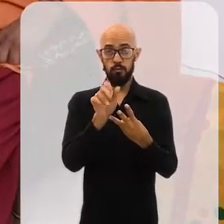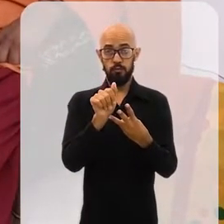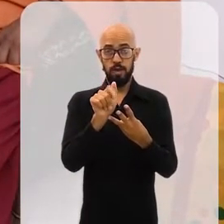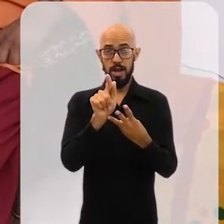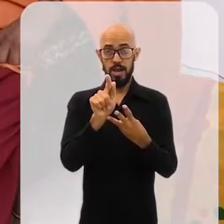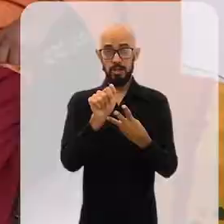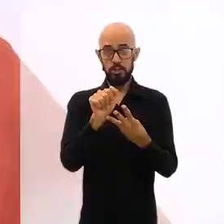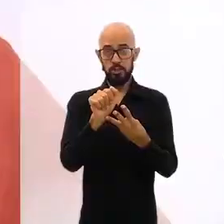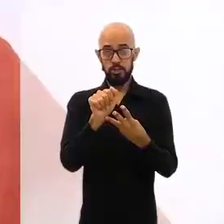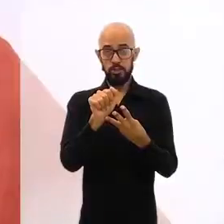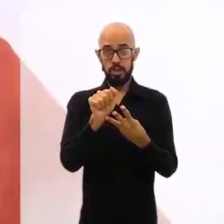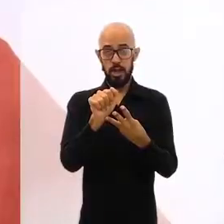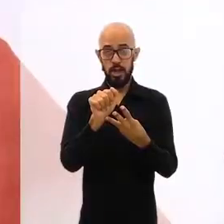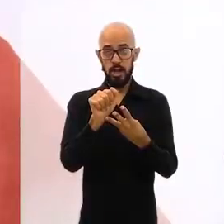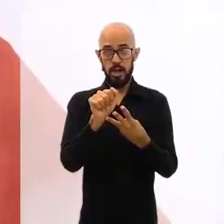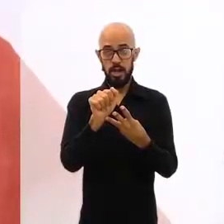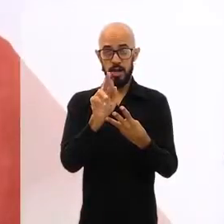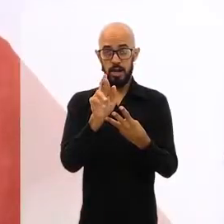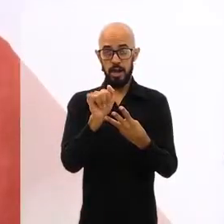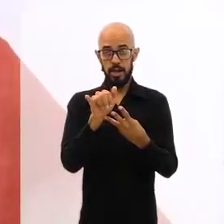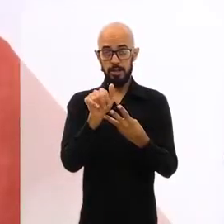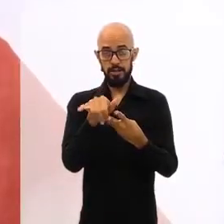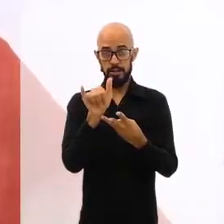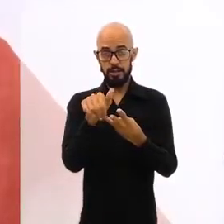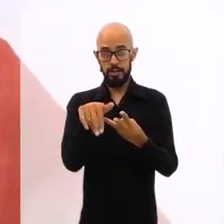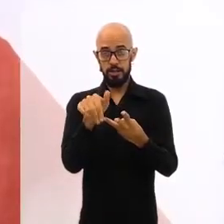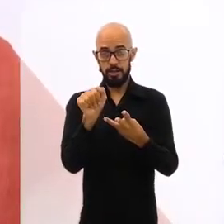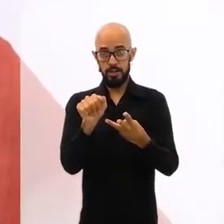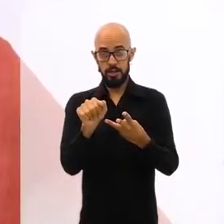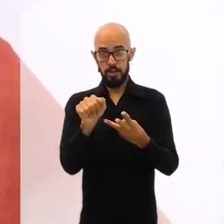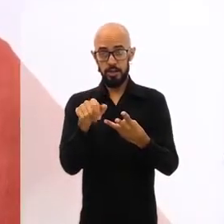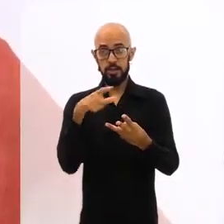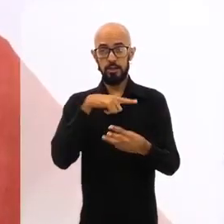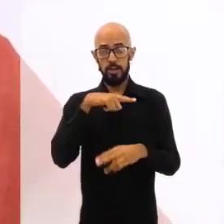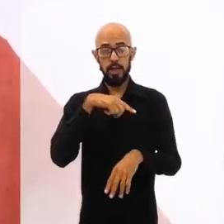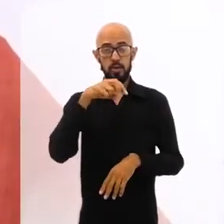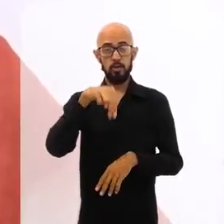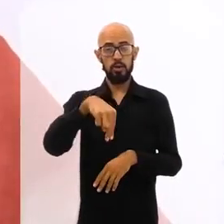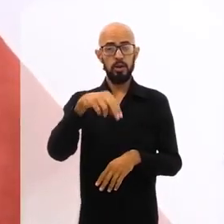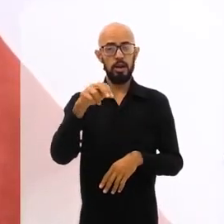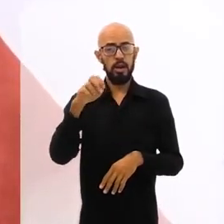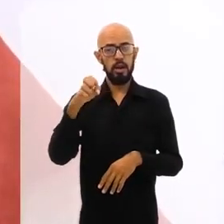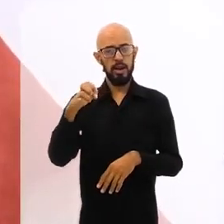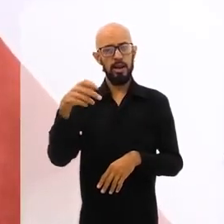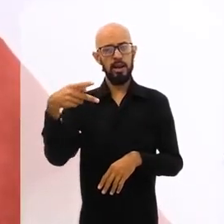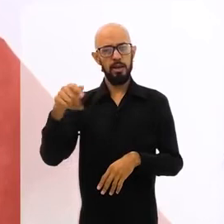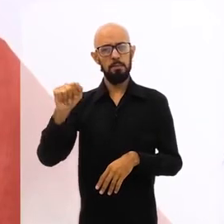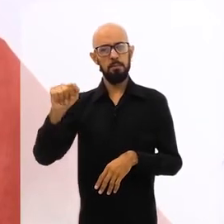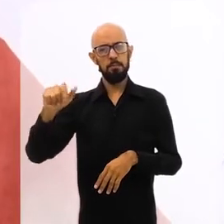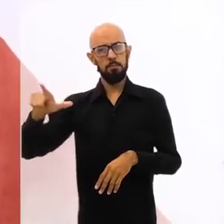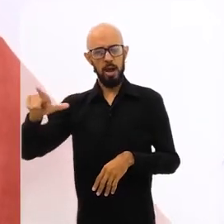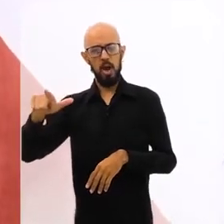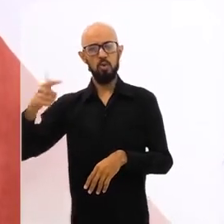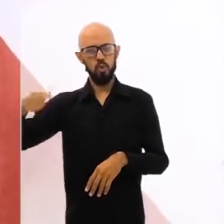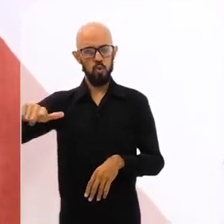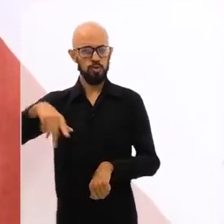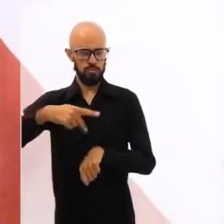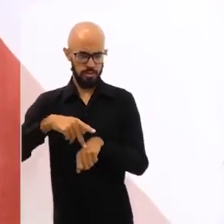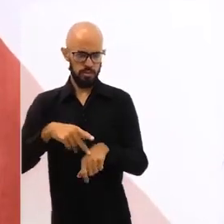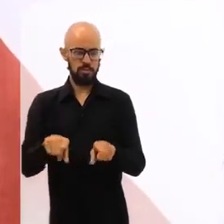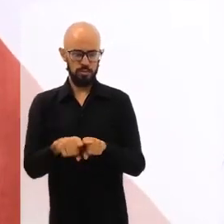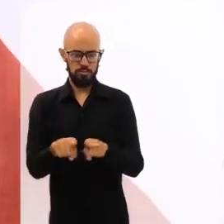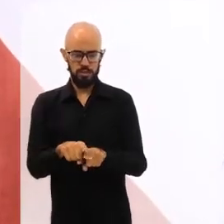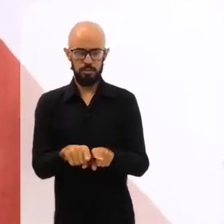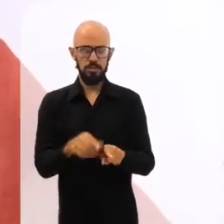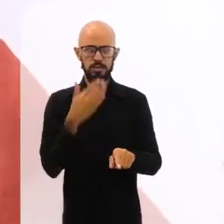budismo do Tibete, ou Nepal, Sikkim, Butão. Então, porque o que acontece? Qual é a